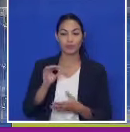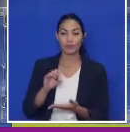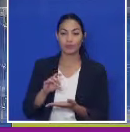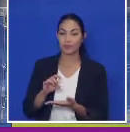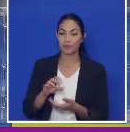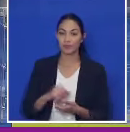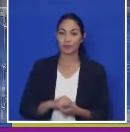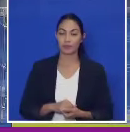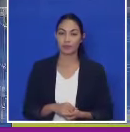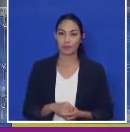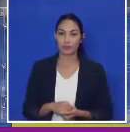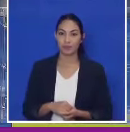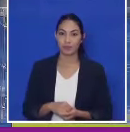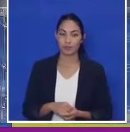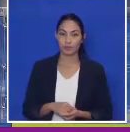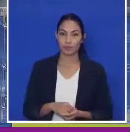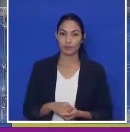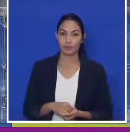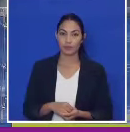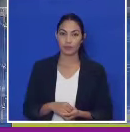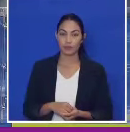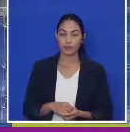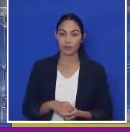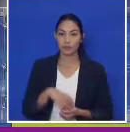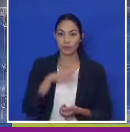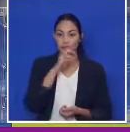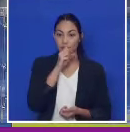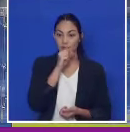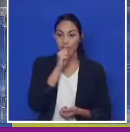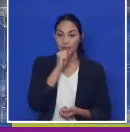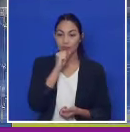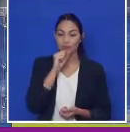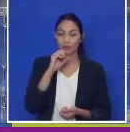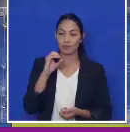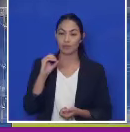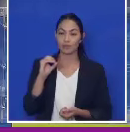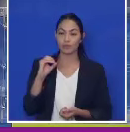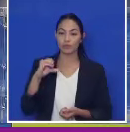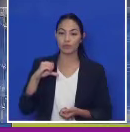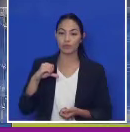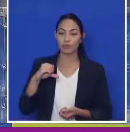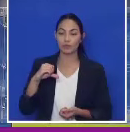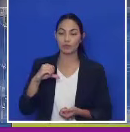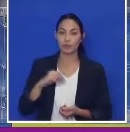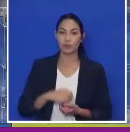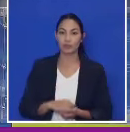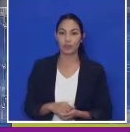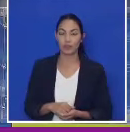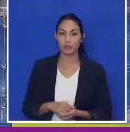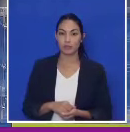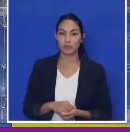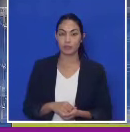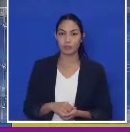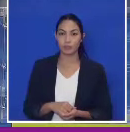da Loto Fácil. Bola laranja 09. Laranja